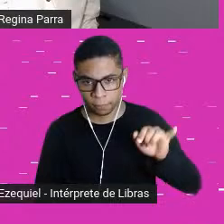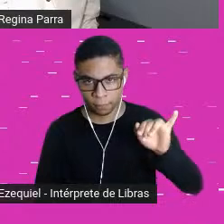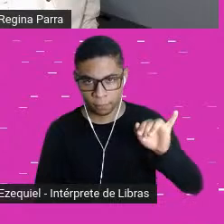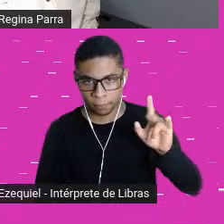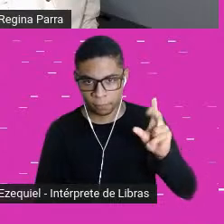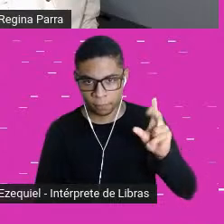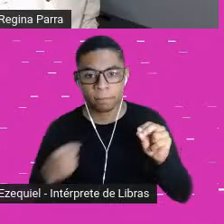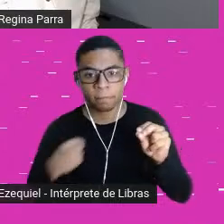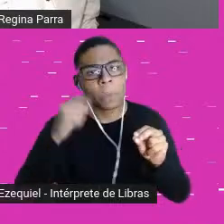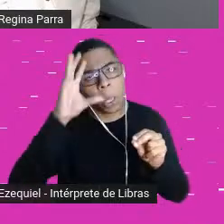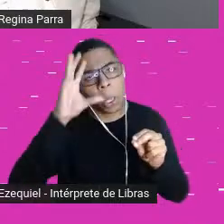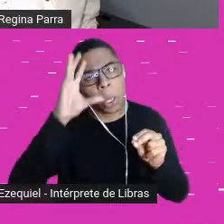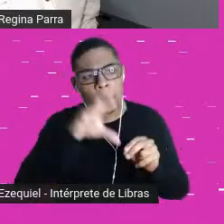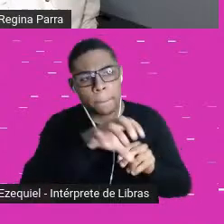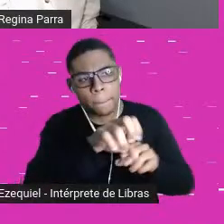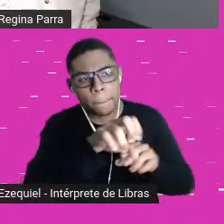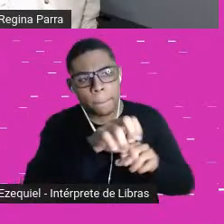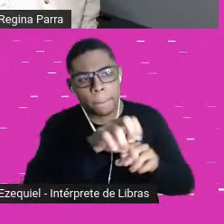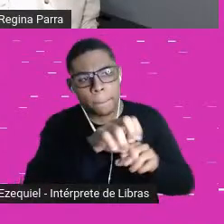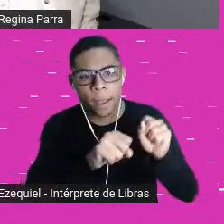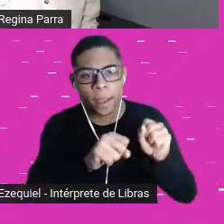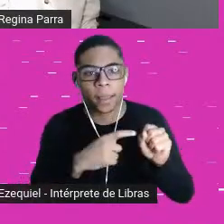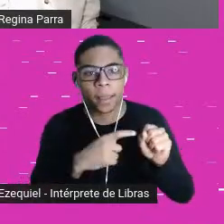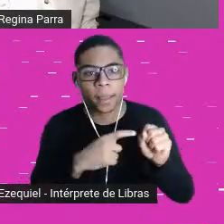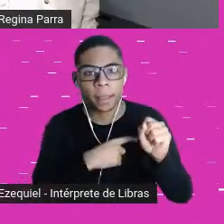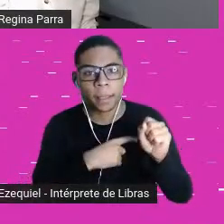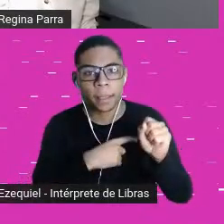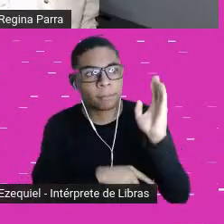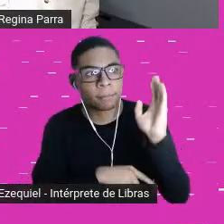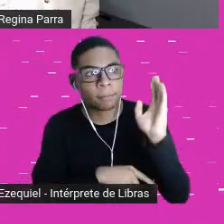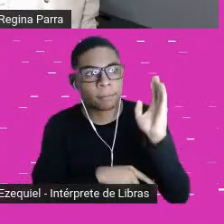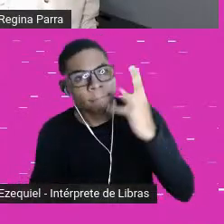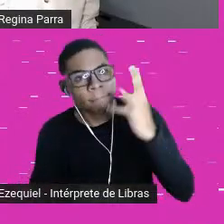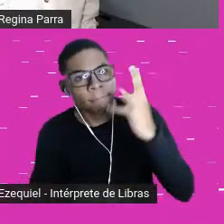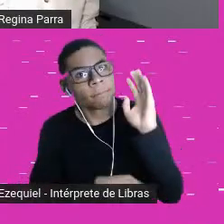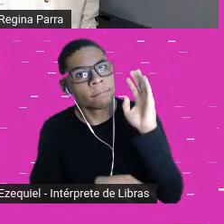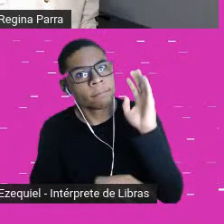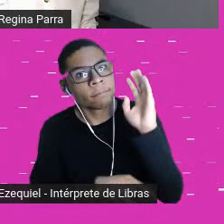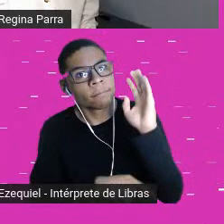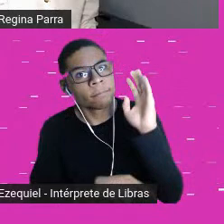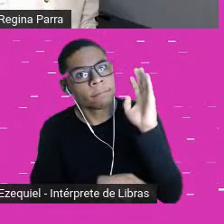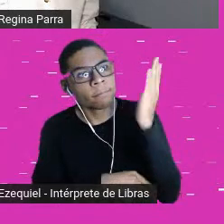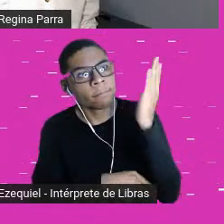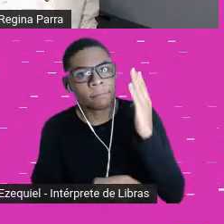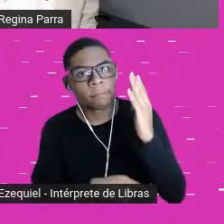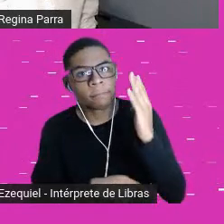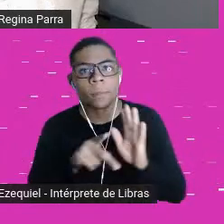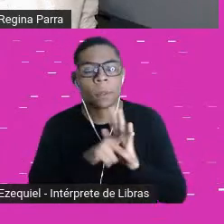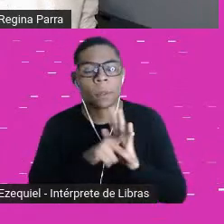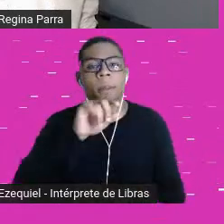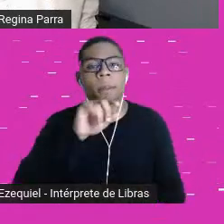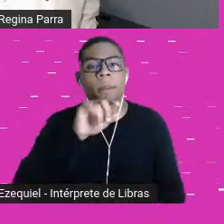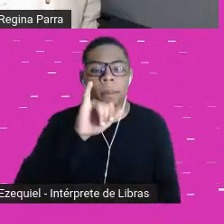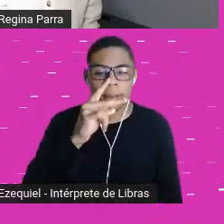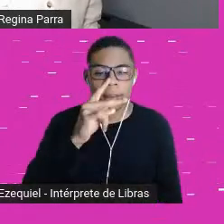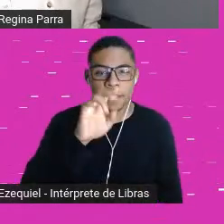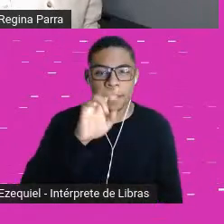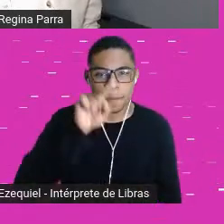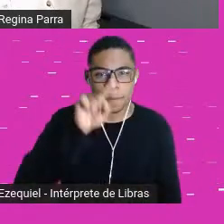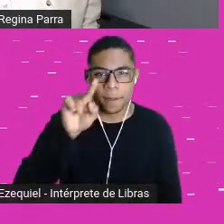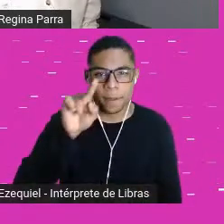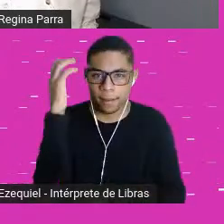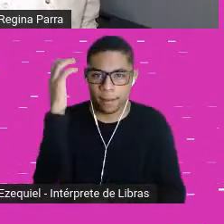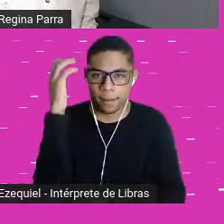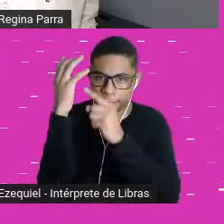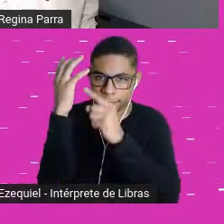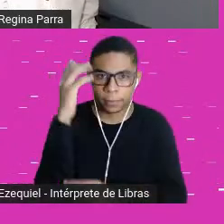eram lindíssimas, que era de ipê, eram tábuas de madeira de ipê. Cruas, assim, no osso, né, que a